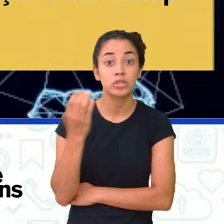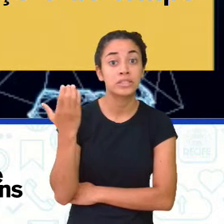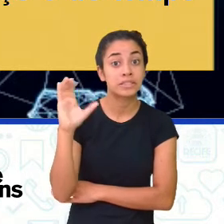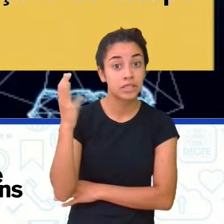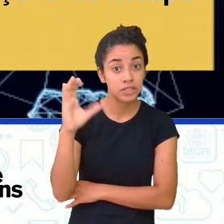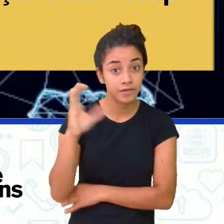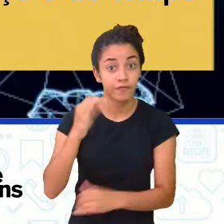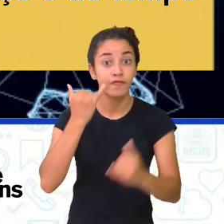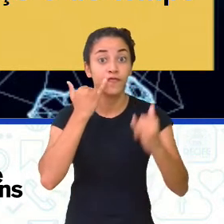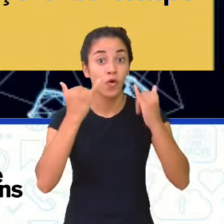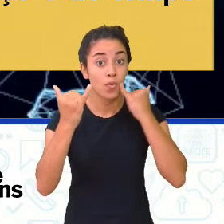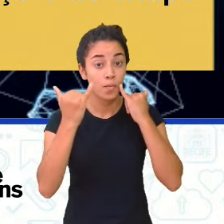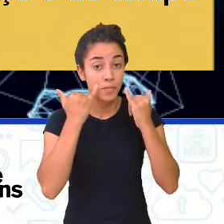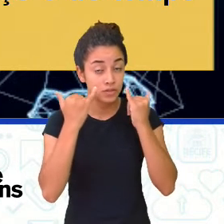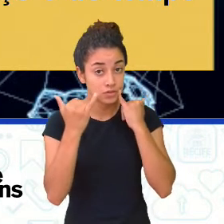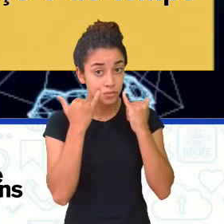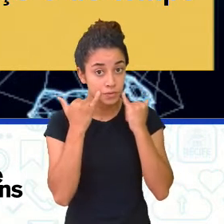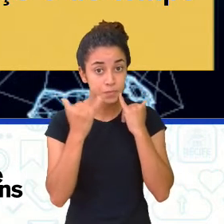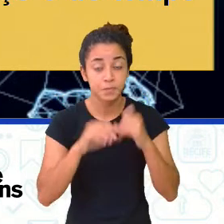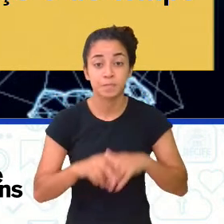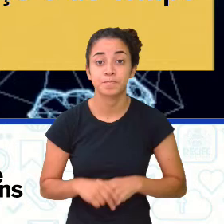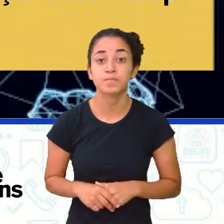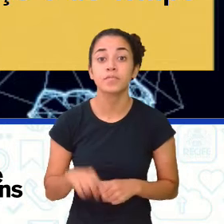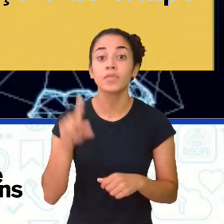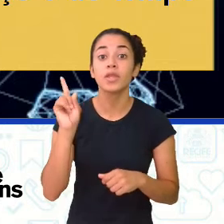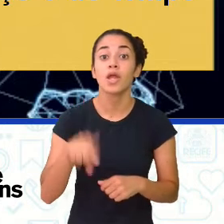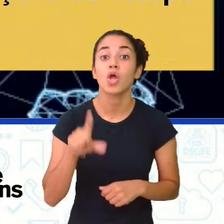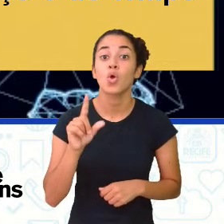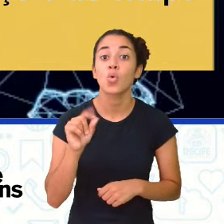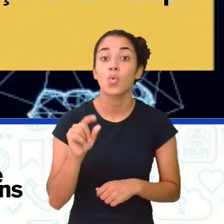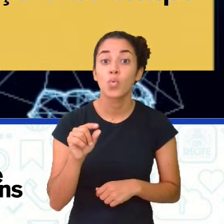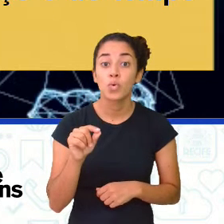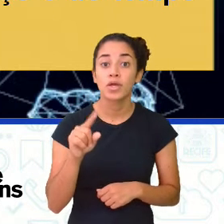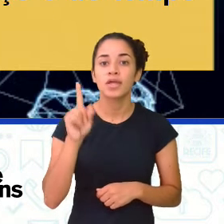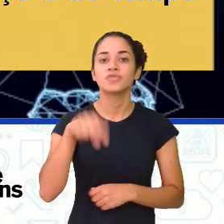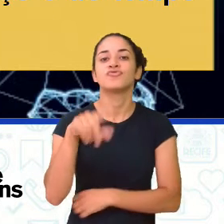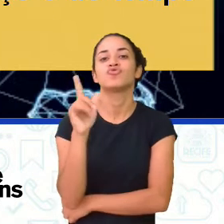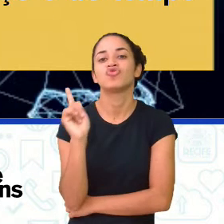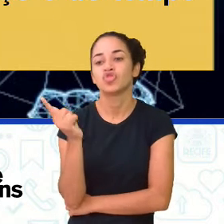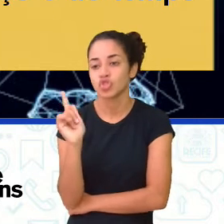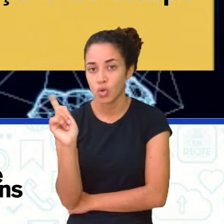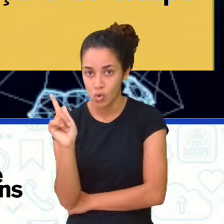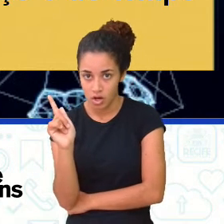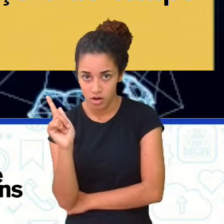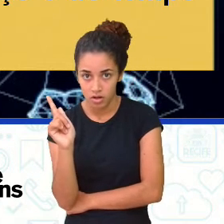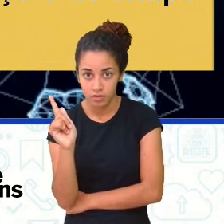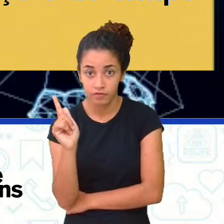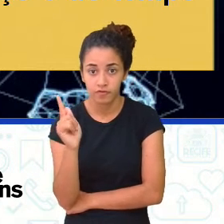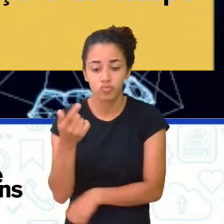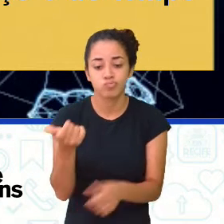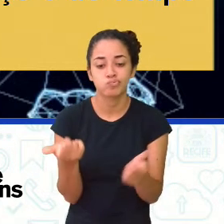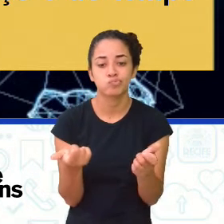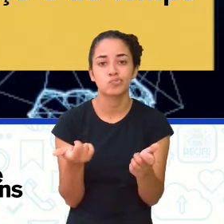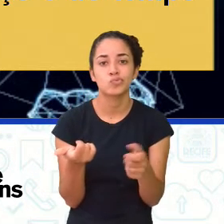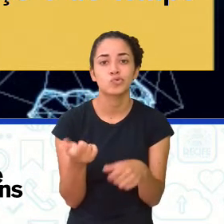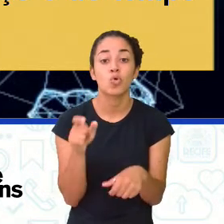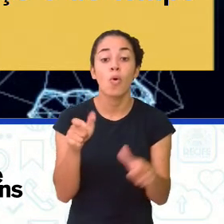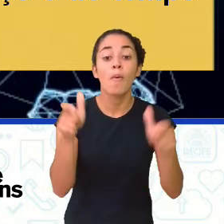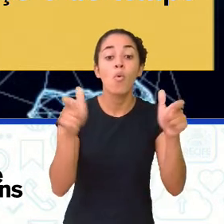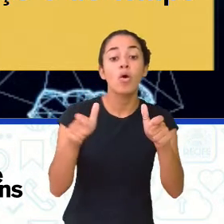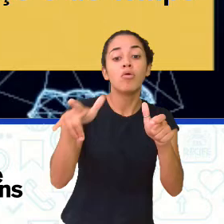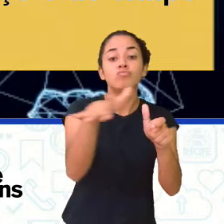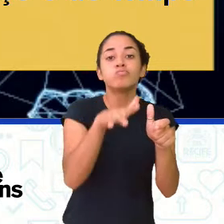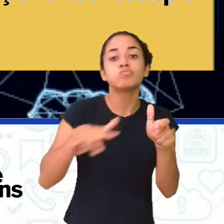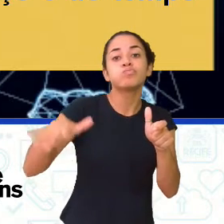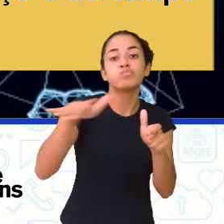científico informacional é um meio geográfico onde o